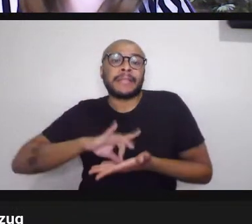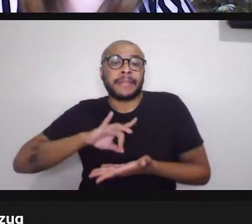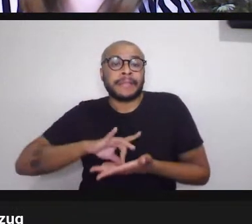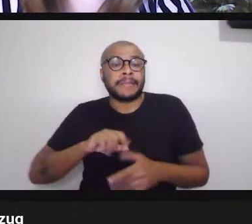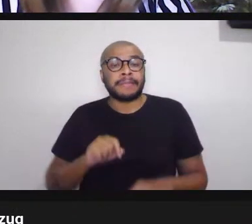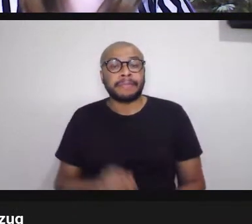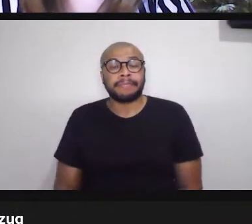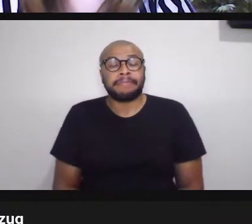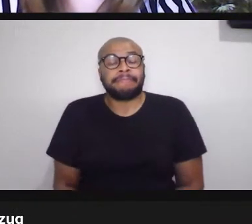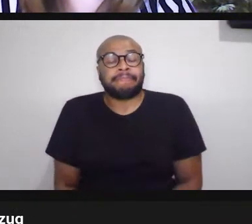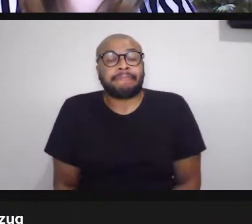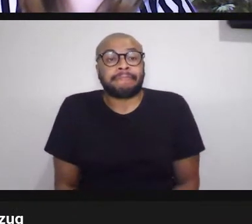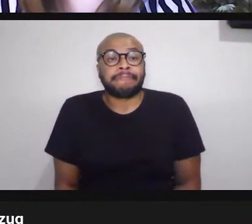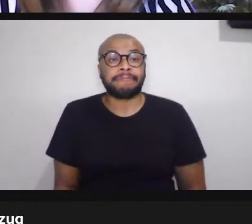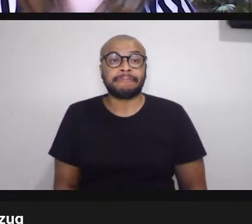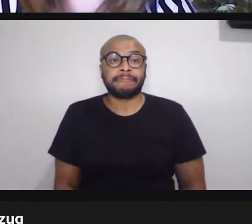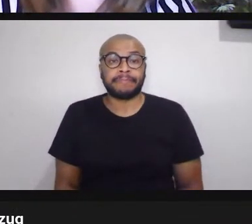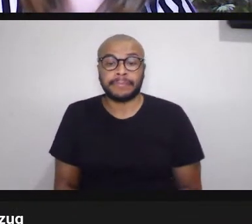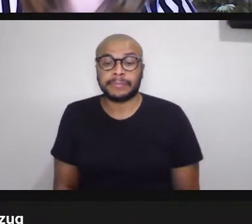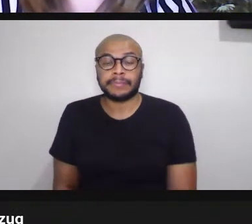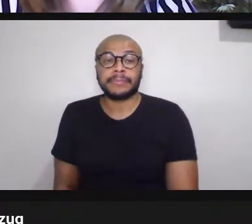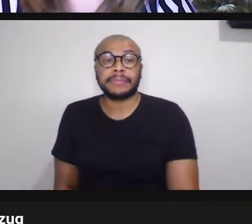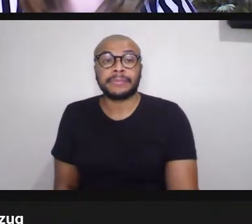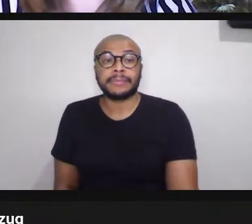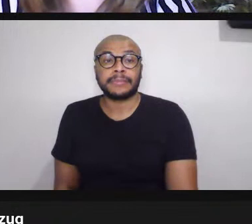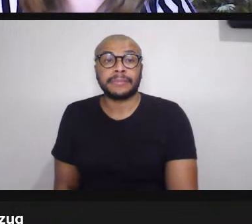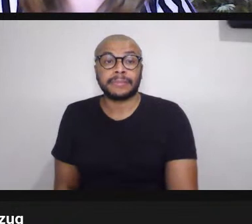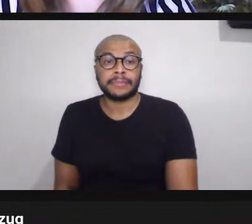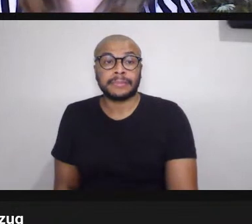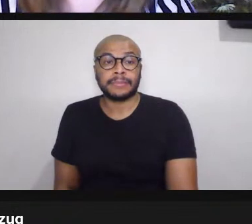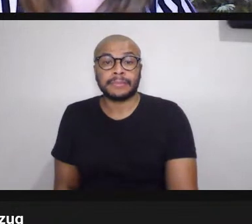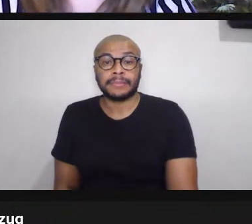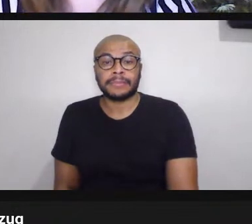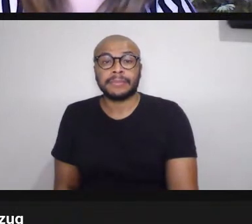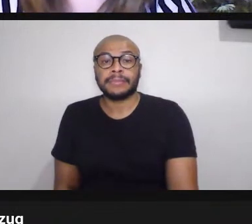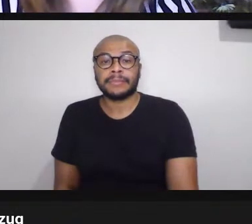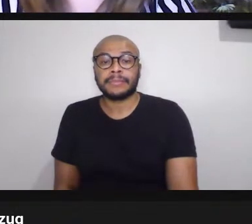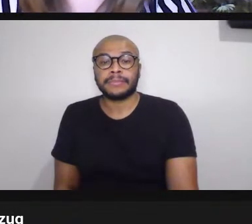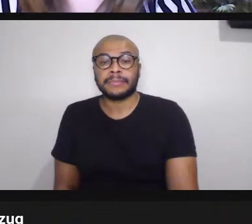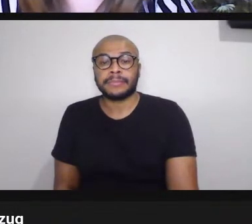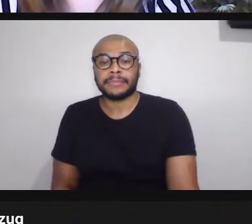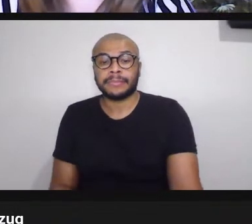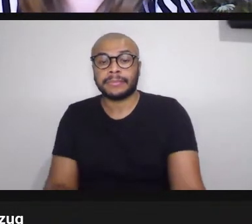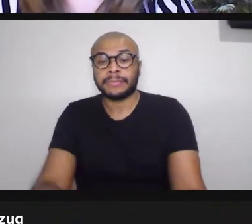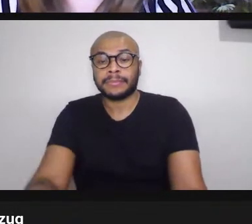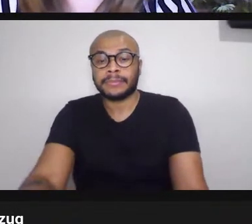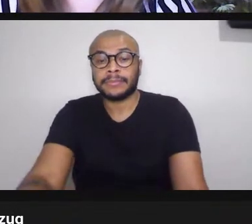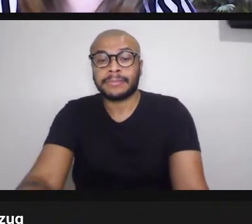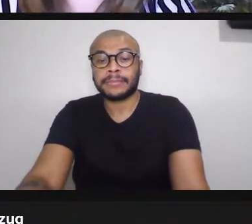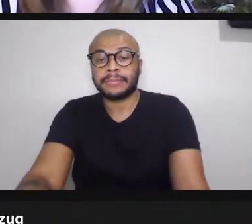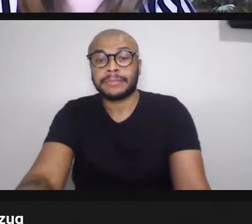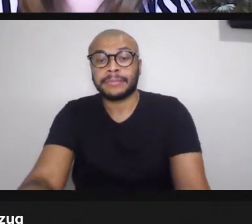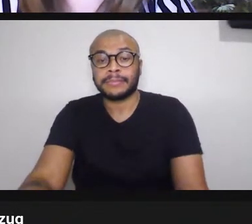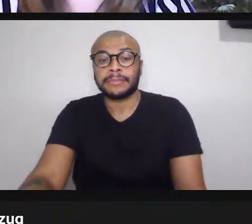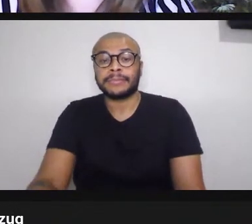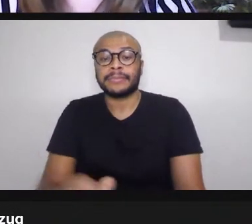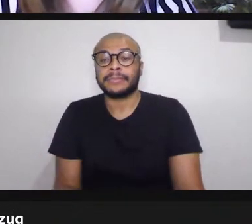bo nie wiem, czy pani. Nie czuję się kompetentna Ja też ani niestety nie wiem. Ja zorientowana. powiedziałam, że nie wiem.